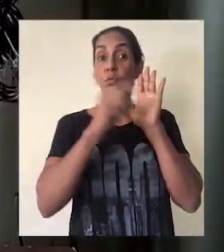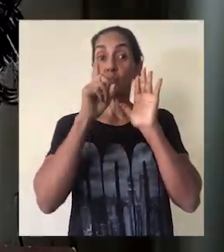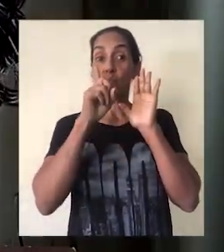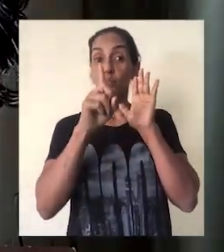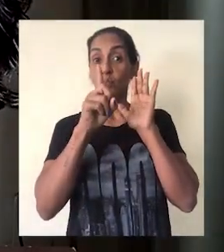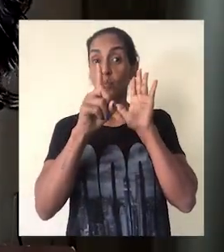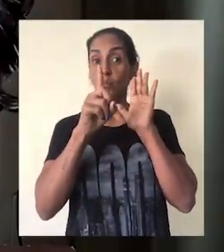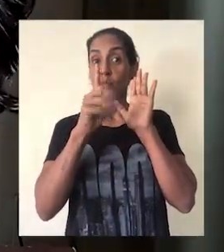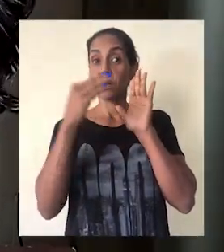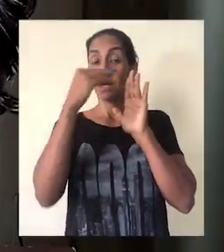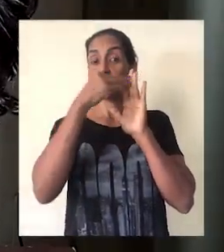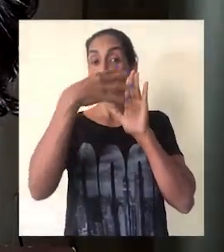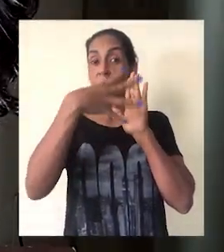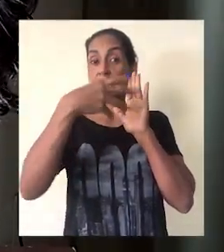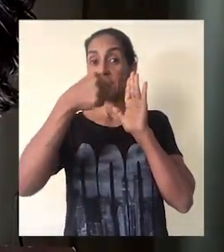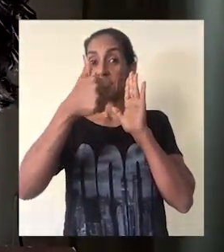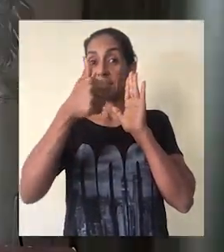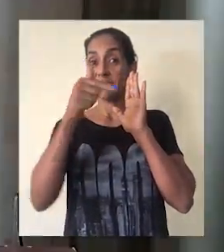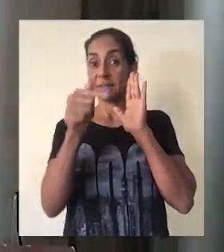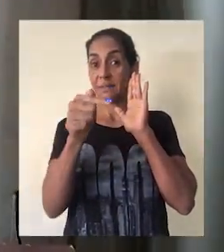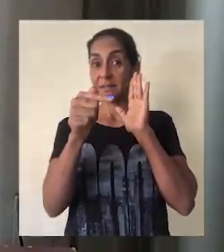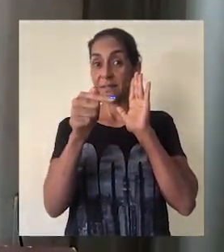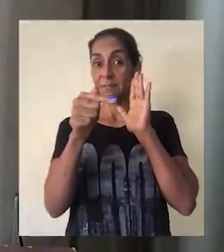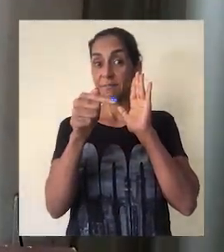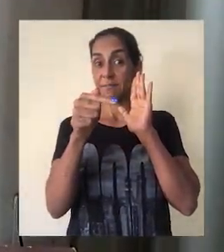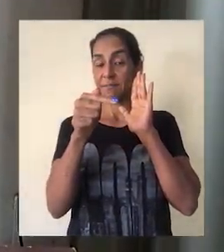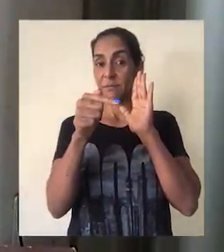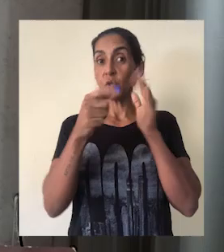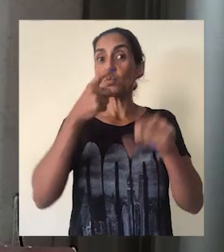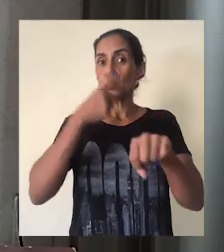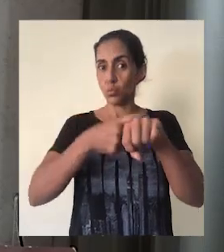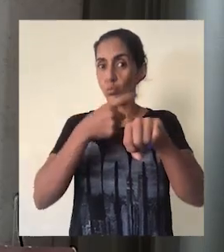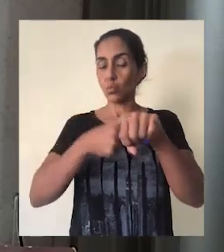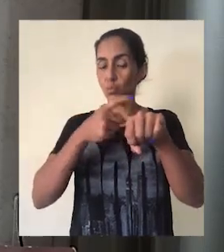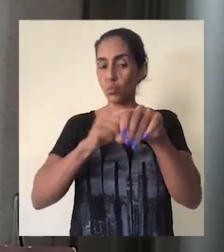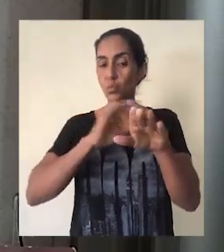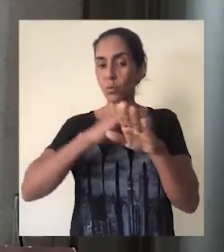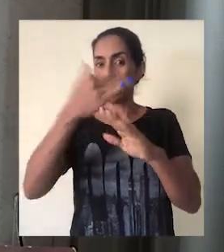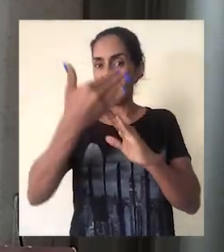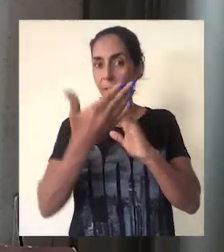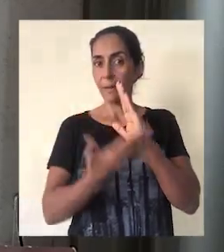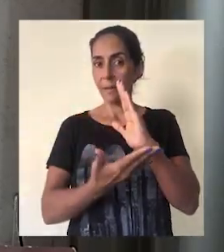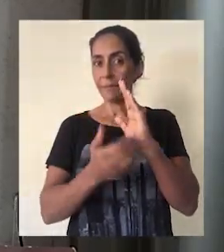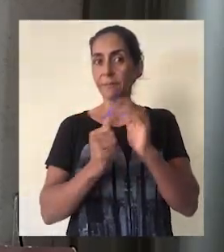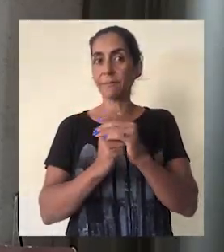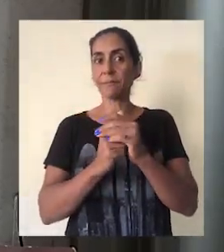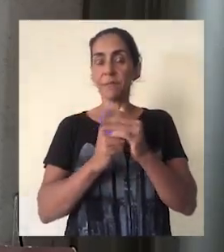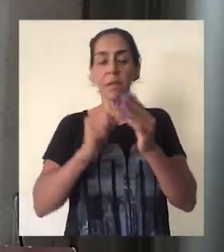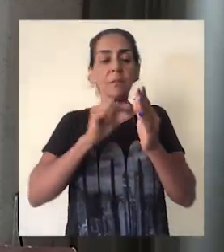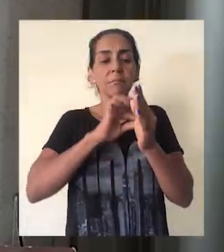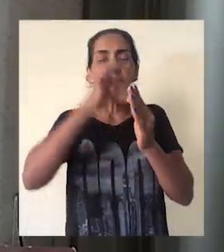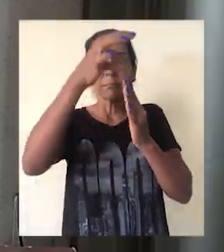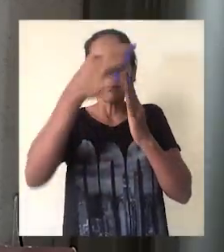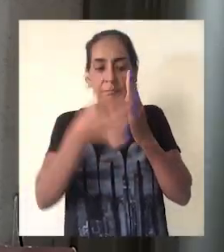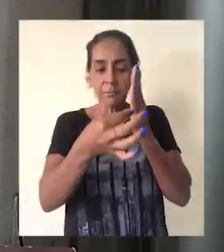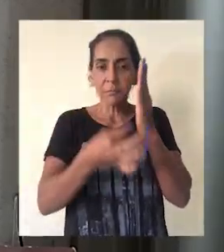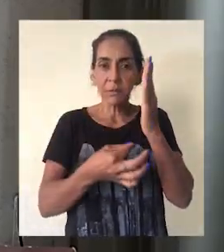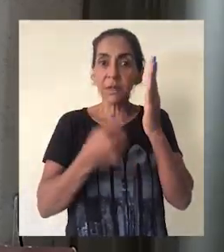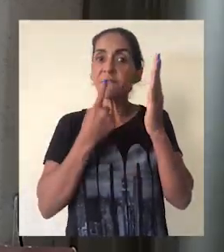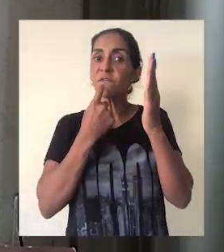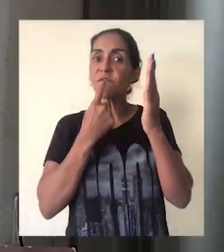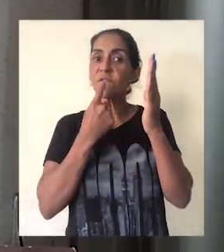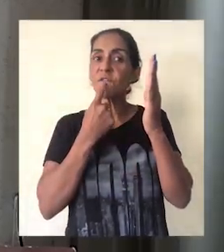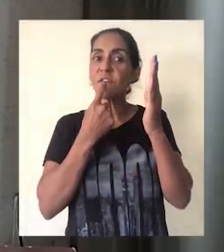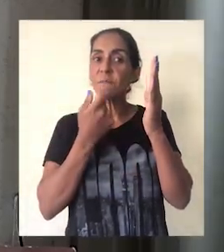até aqui, página 417. Ele é de capa dura, obviamente. Tem um corte de página